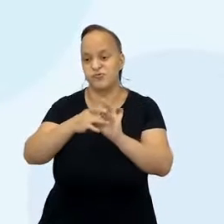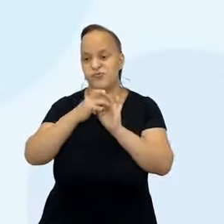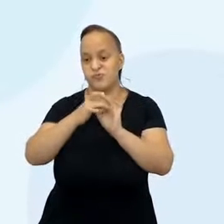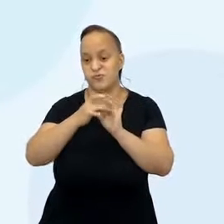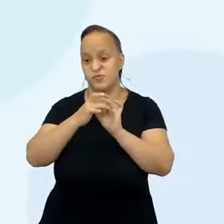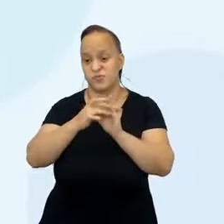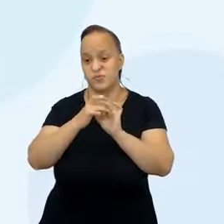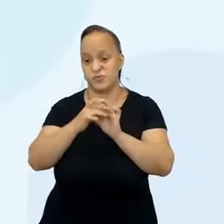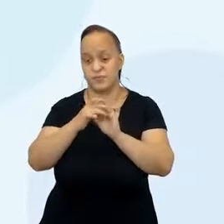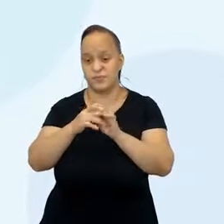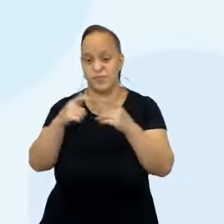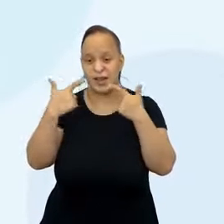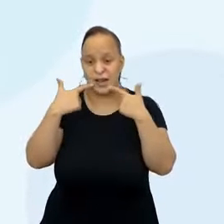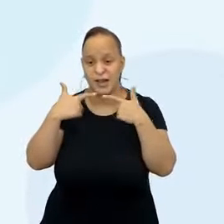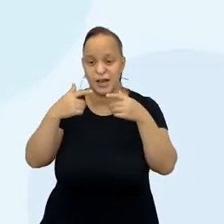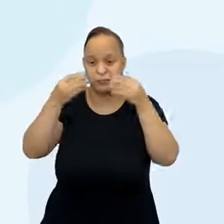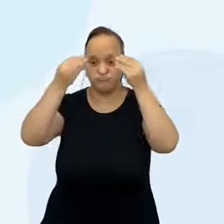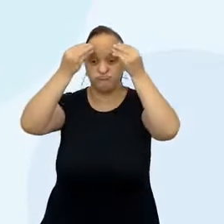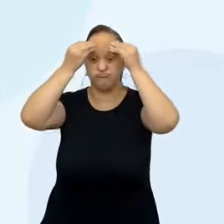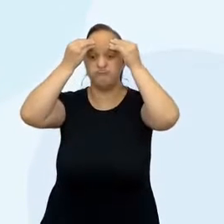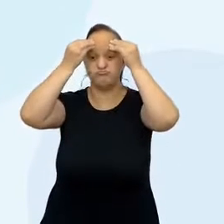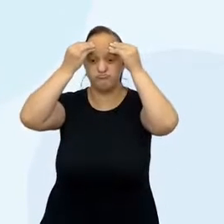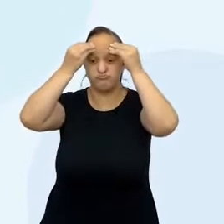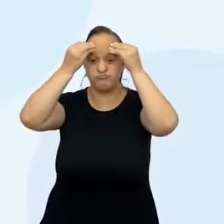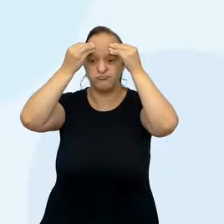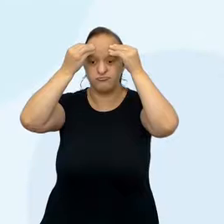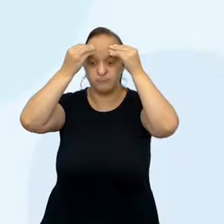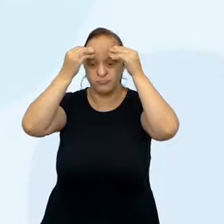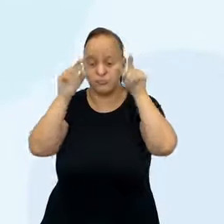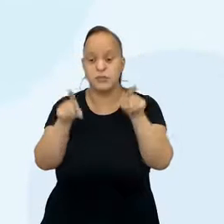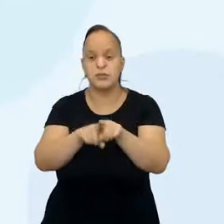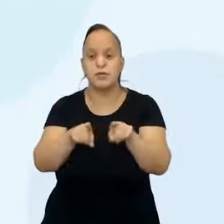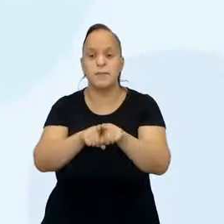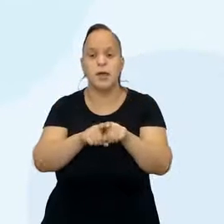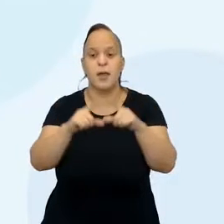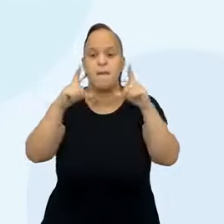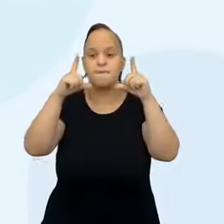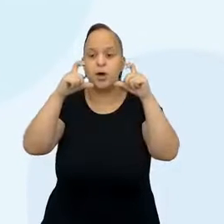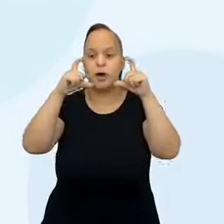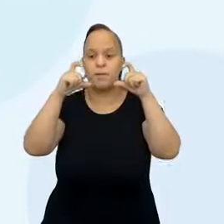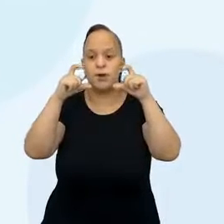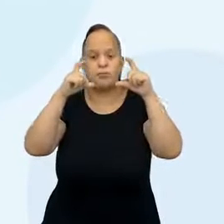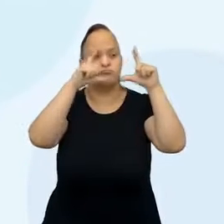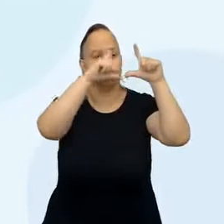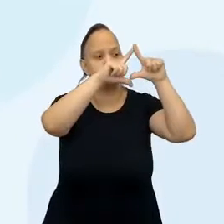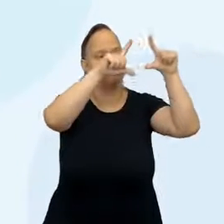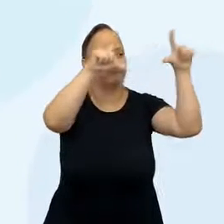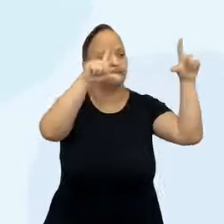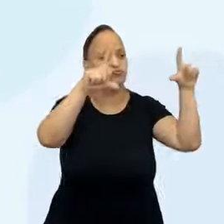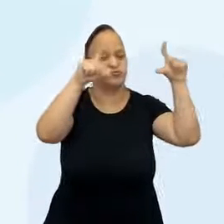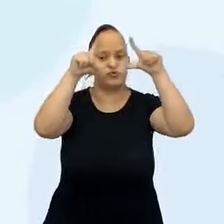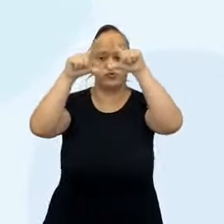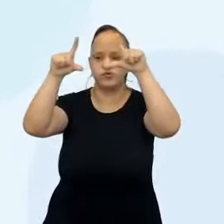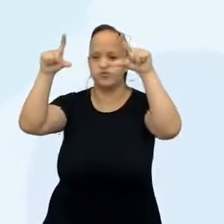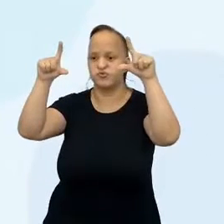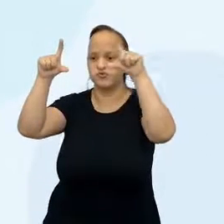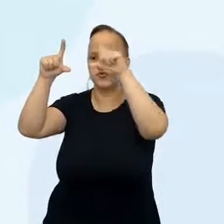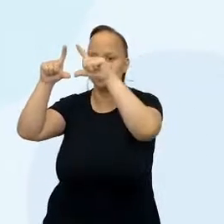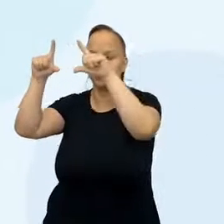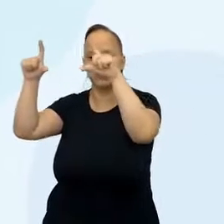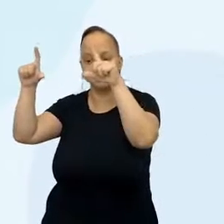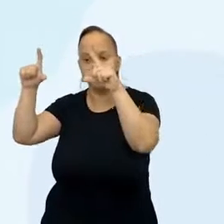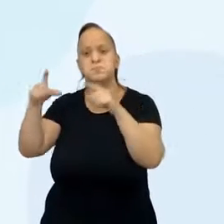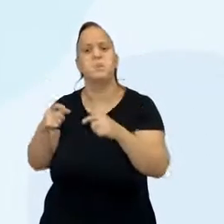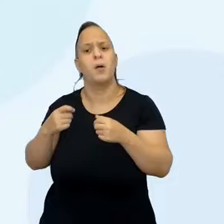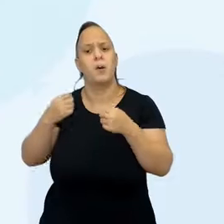e linguagens. A gente tem, por exemplo, a sugestão de uma exposição de fotografias, onde esses estudantes podem fotografar rodas